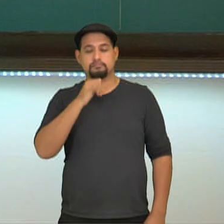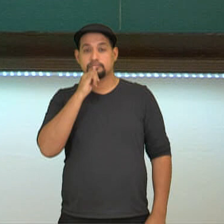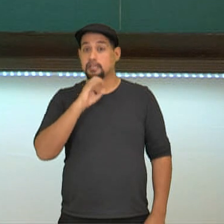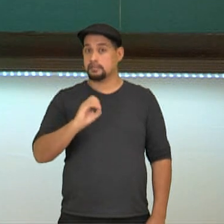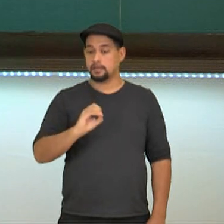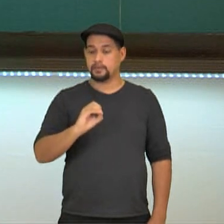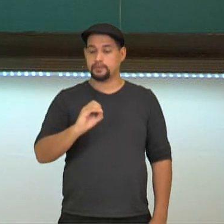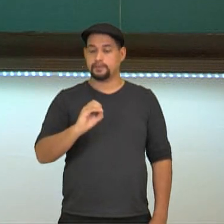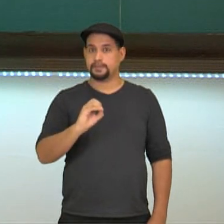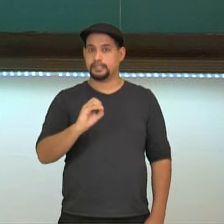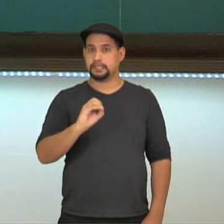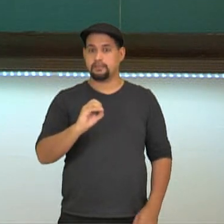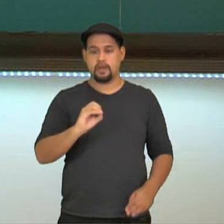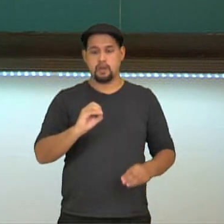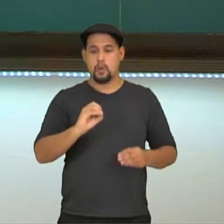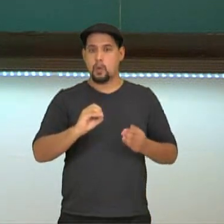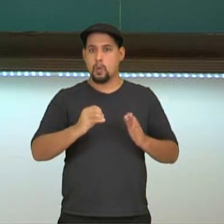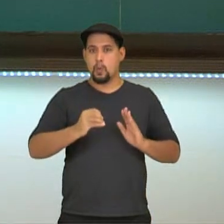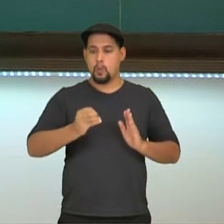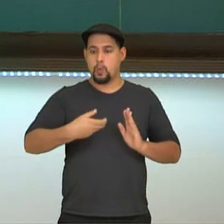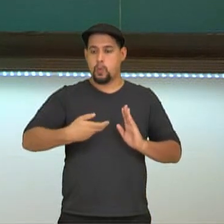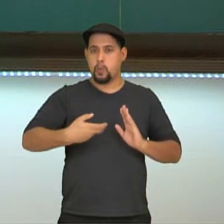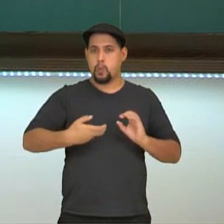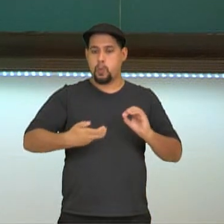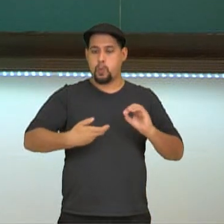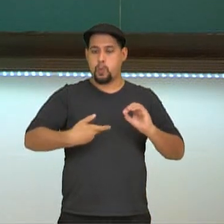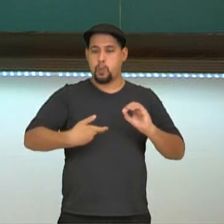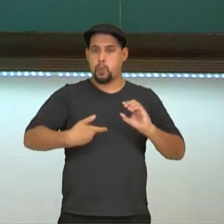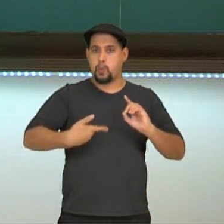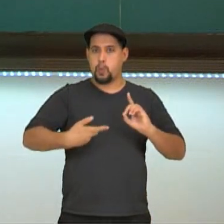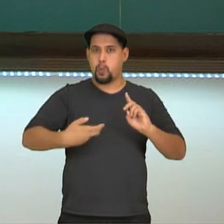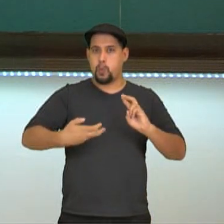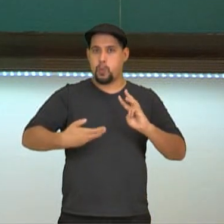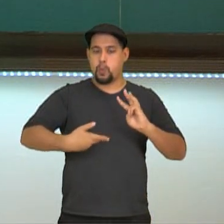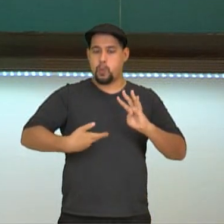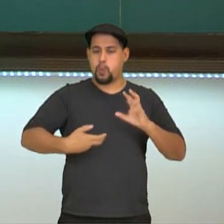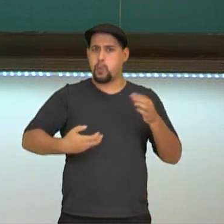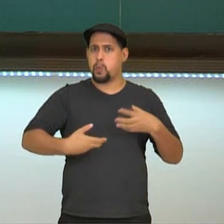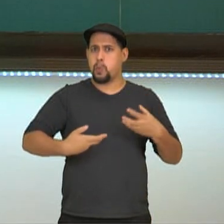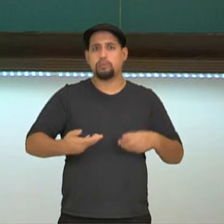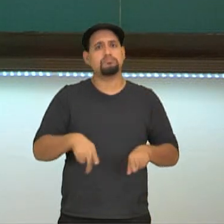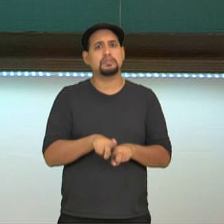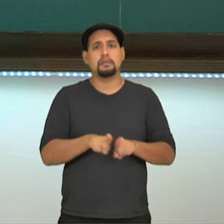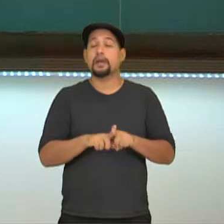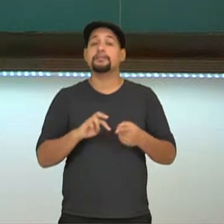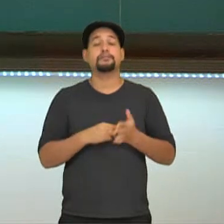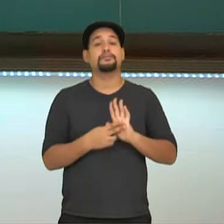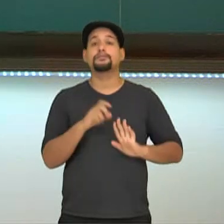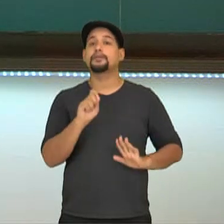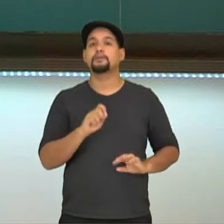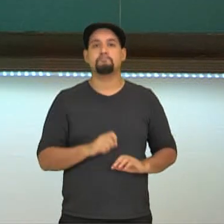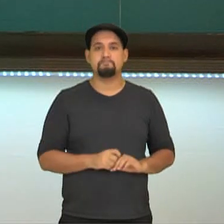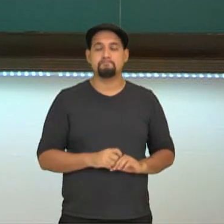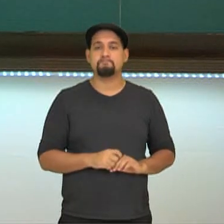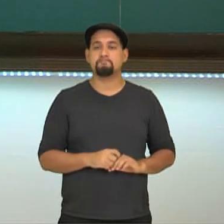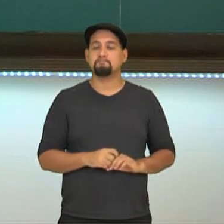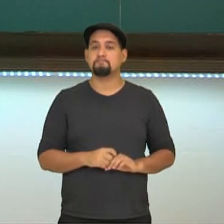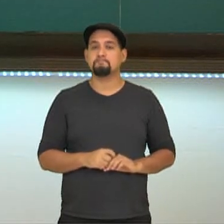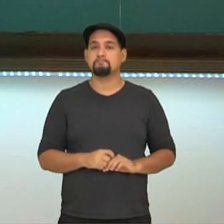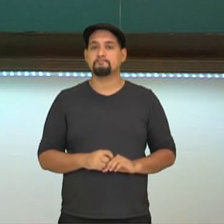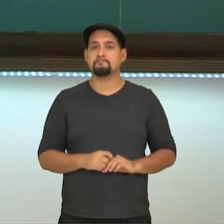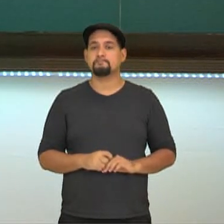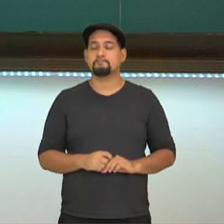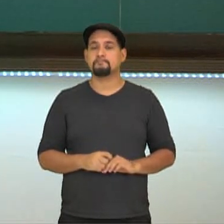zero, ela vai ser acelerada, ela vai ganhar velocidade. E se ela vai ganhar velocidade, nada mais claro do que